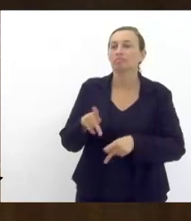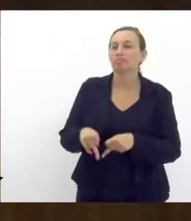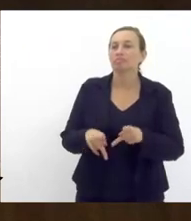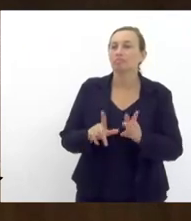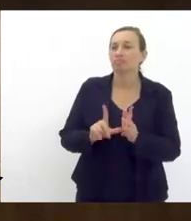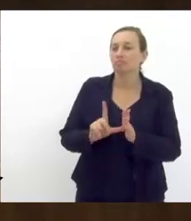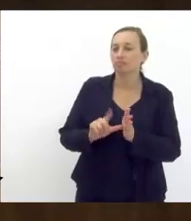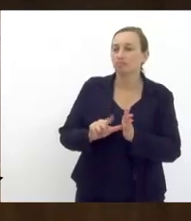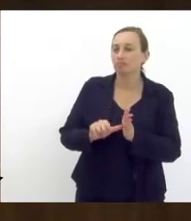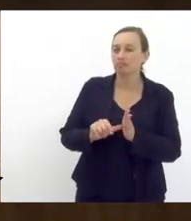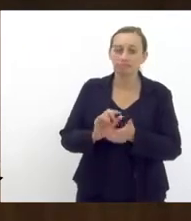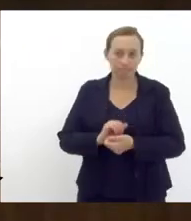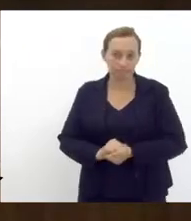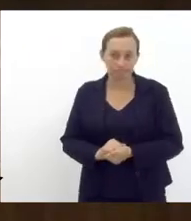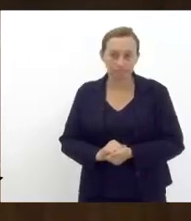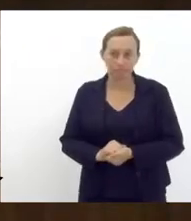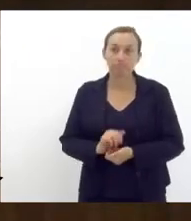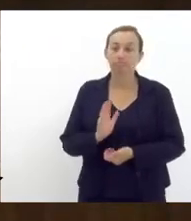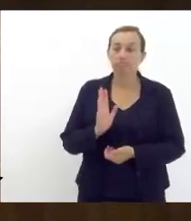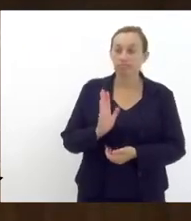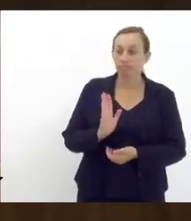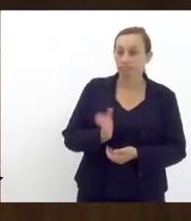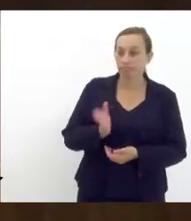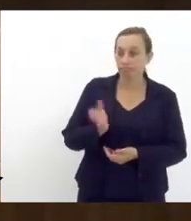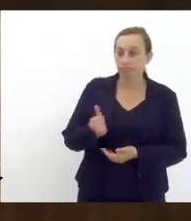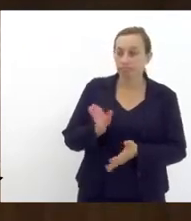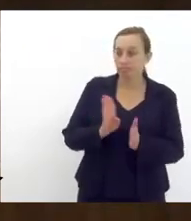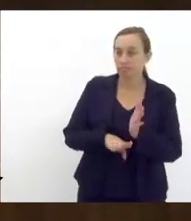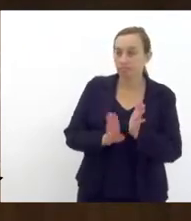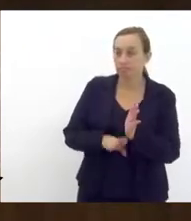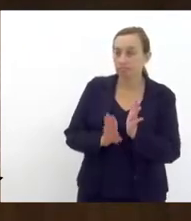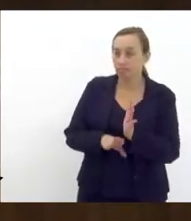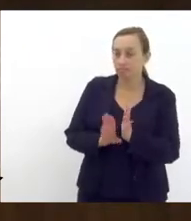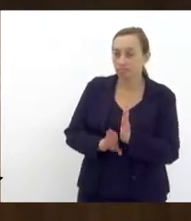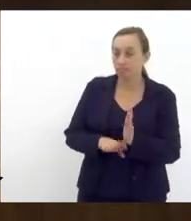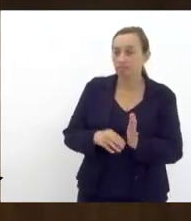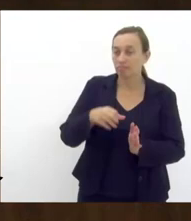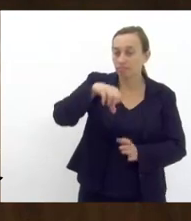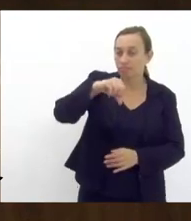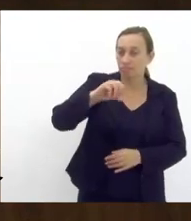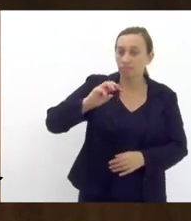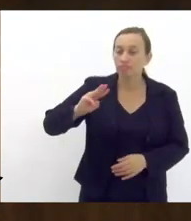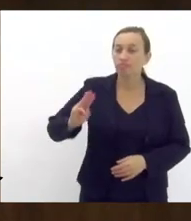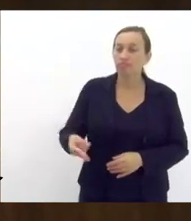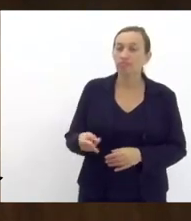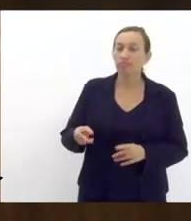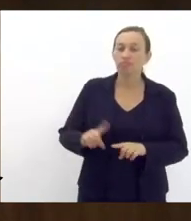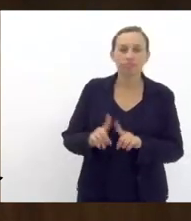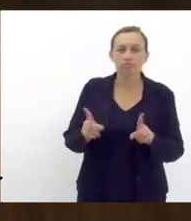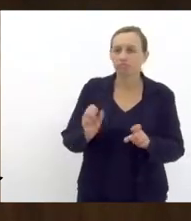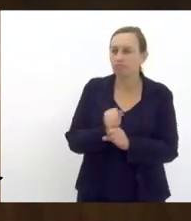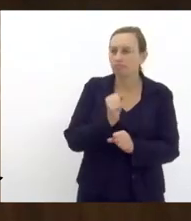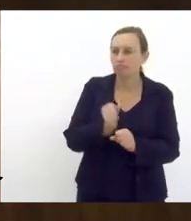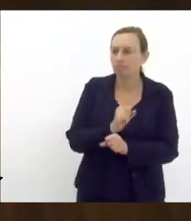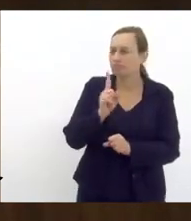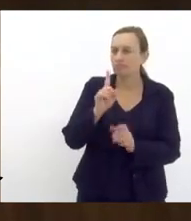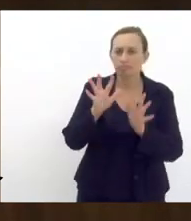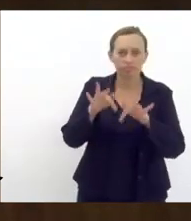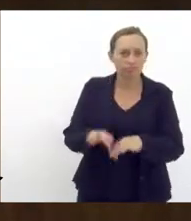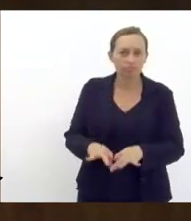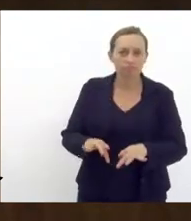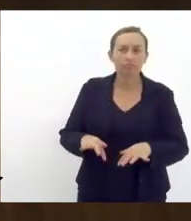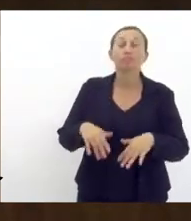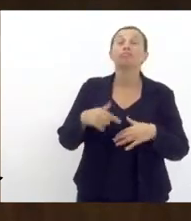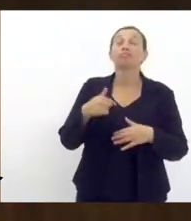do Brasil que já custou aos cofres públicos 9 milhões mas a obra não foi concluída E